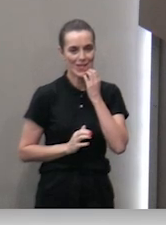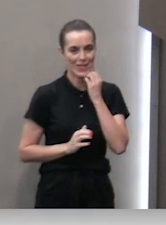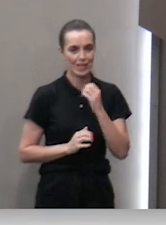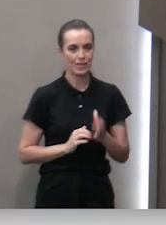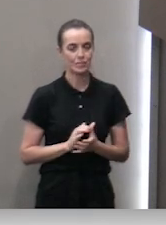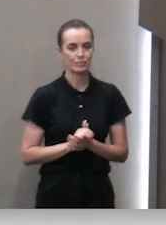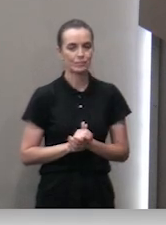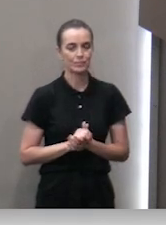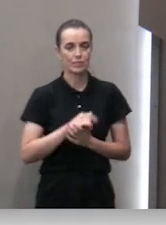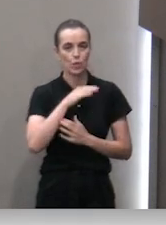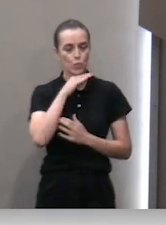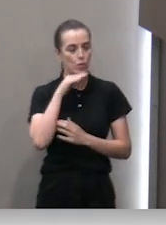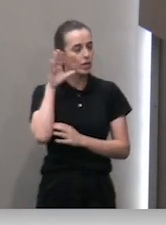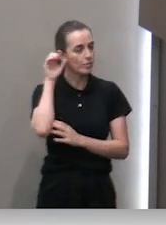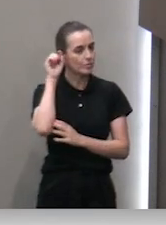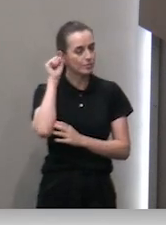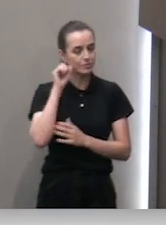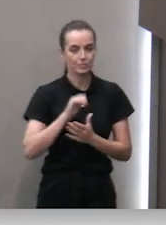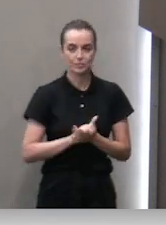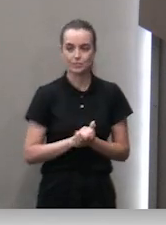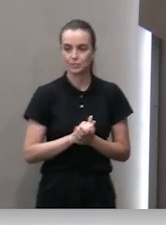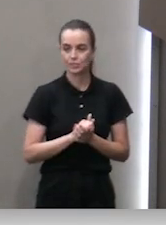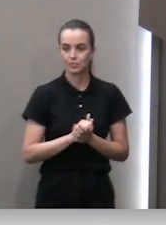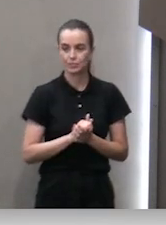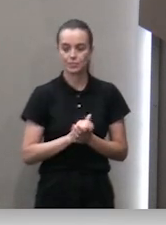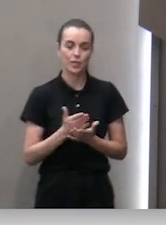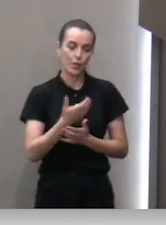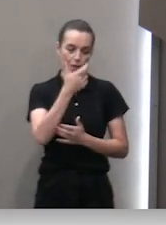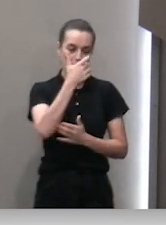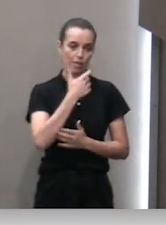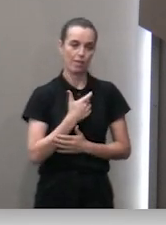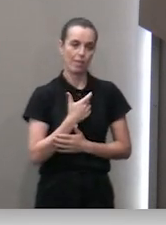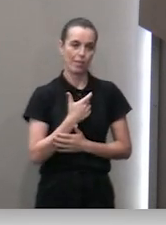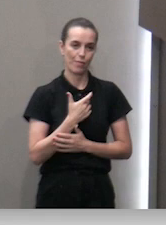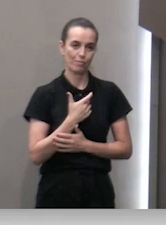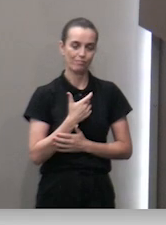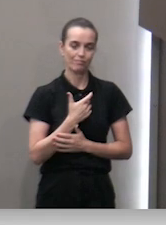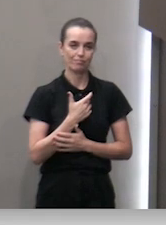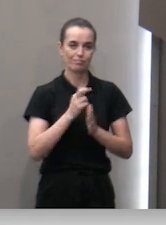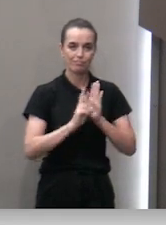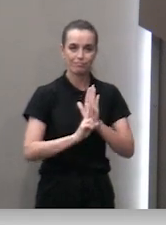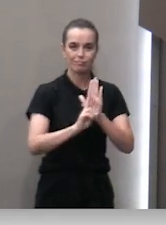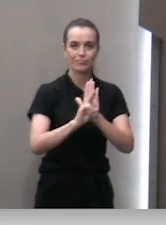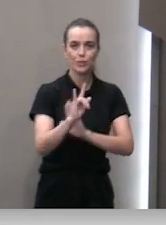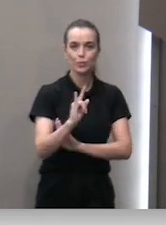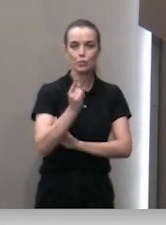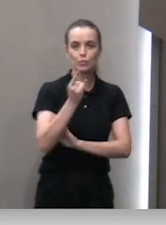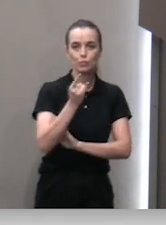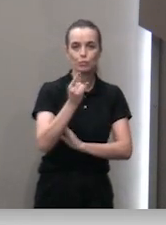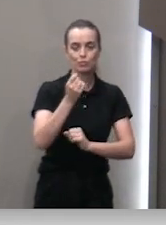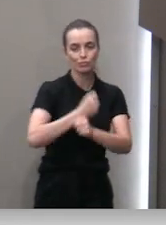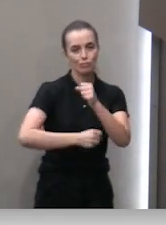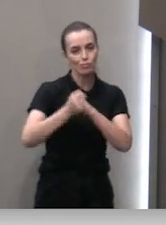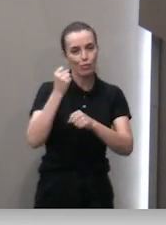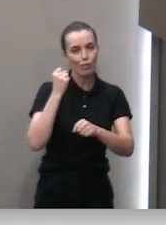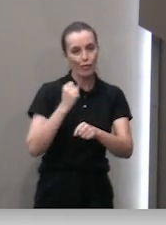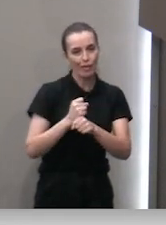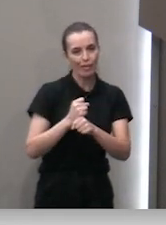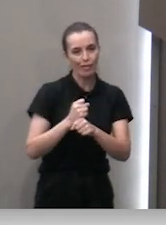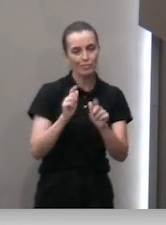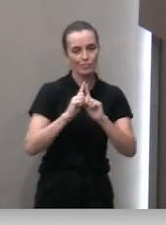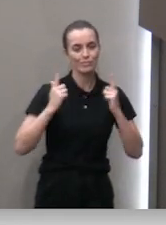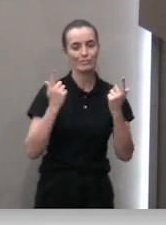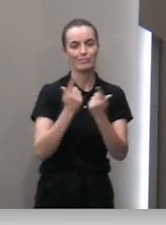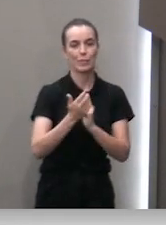fala no último ano de gestão, no último ano da minha presença